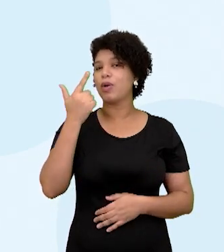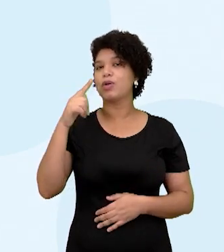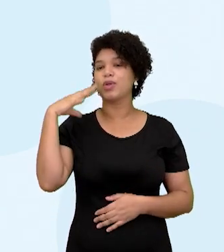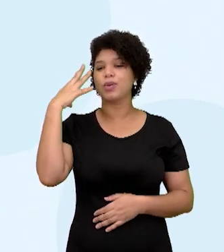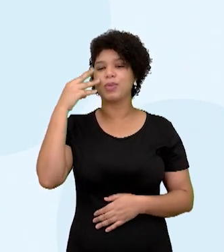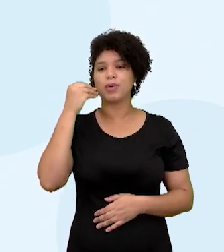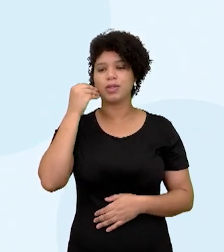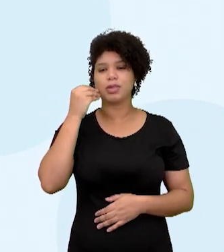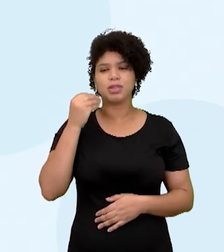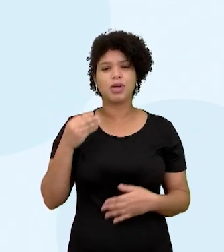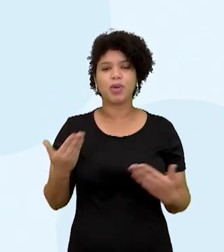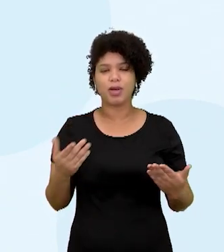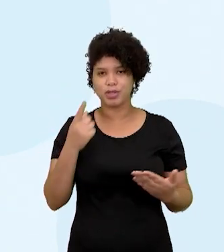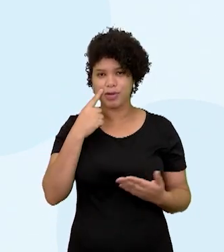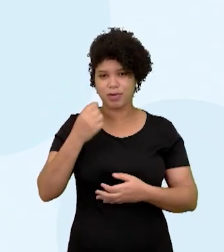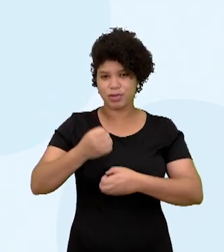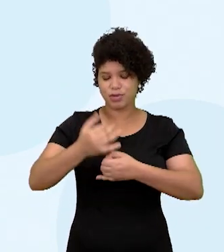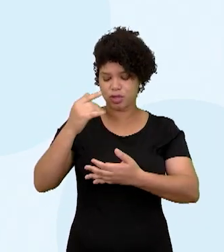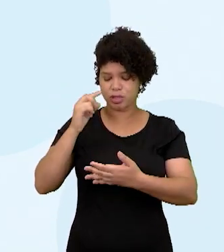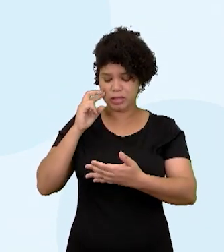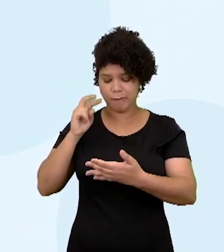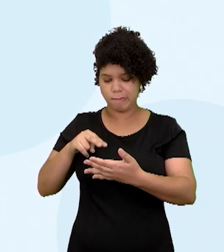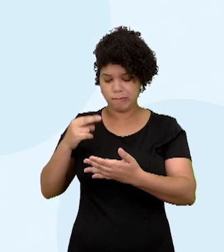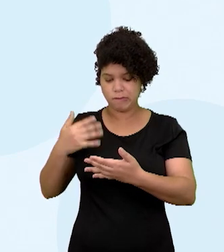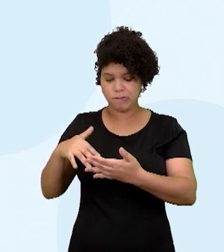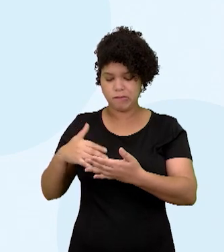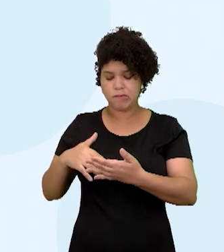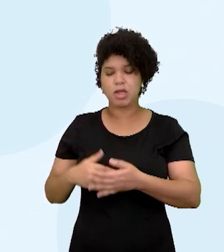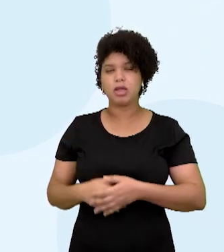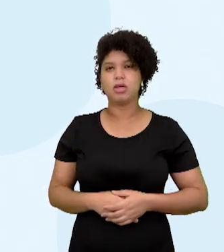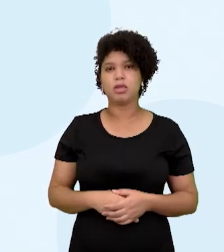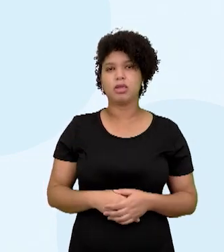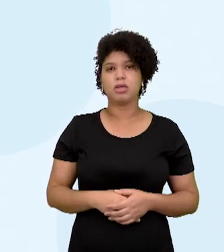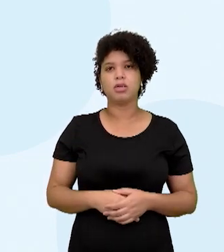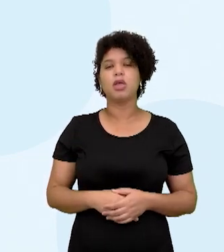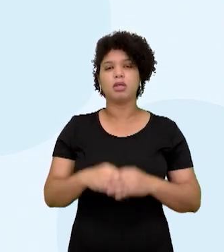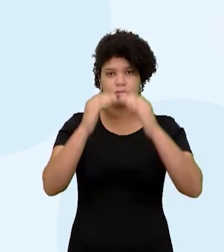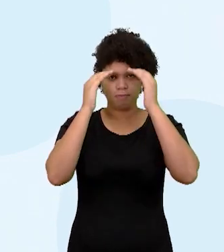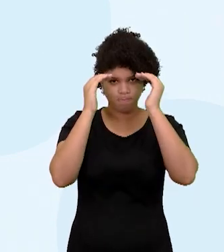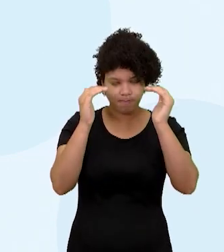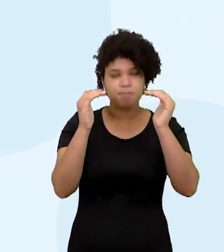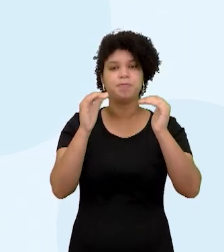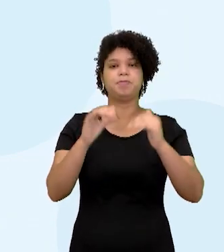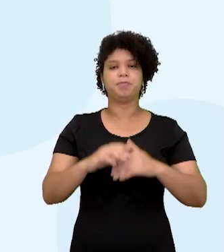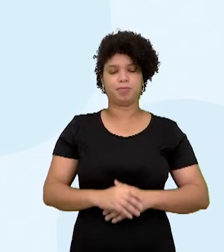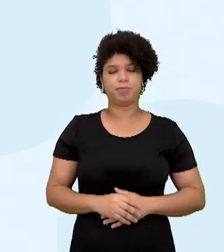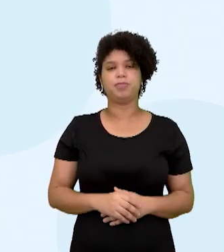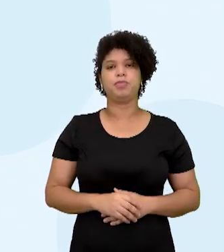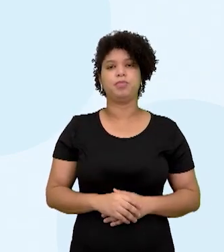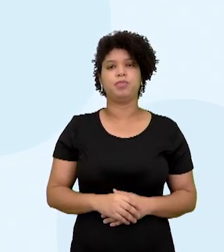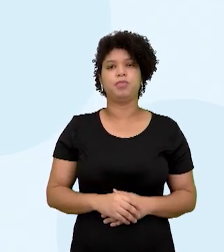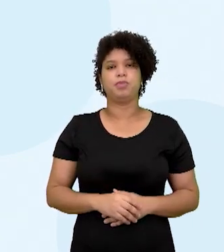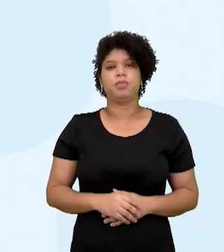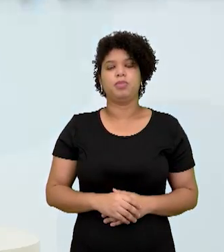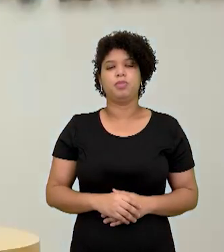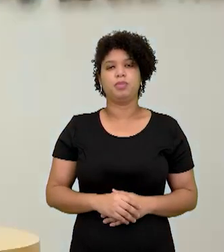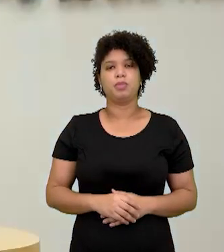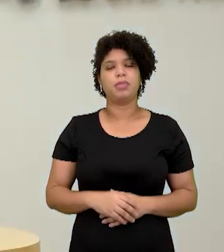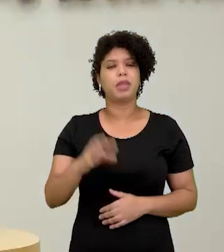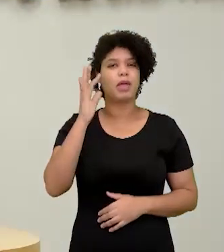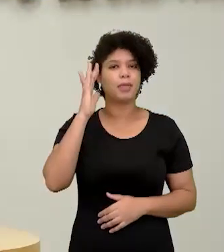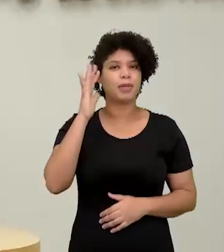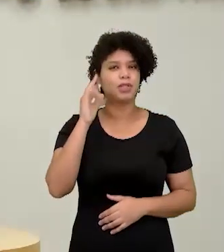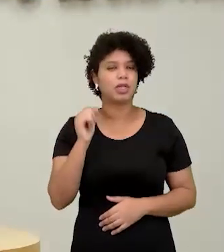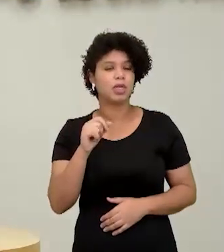lá, gente, olha só, tá chegando qual que é? Respeito. Imagina, gente,